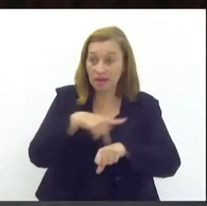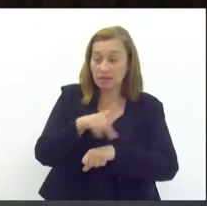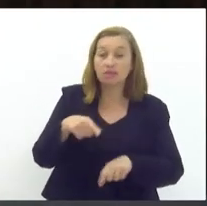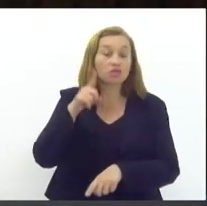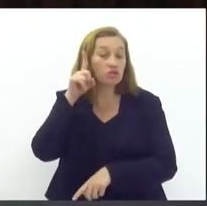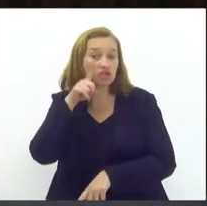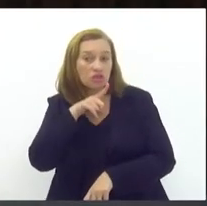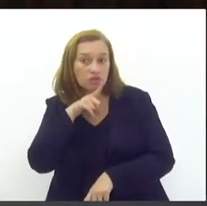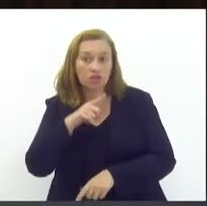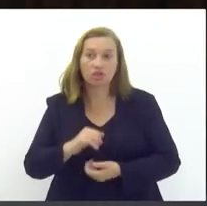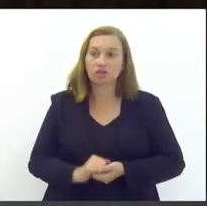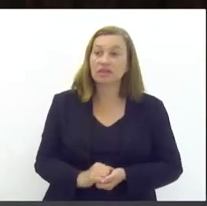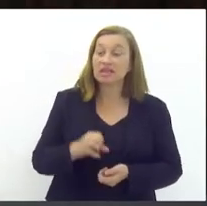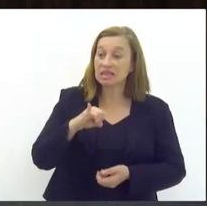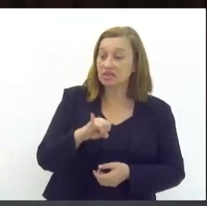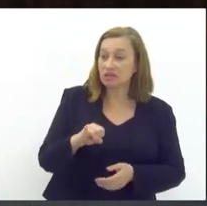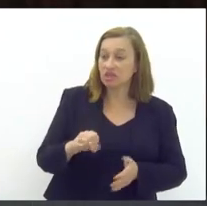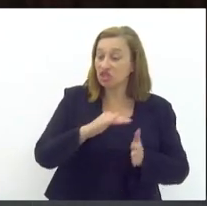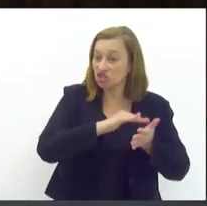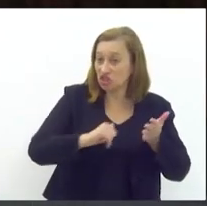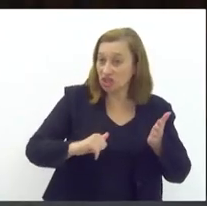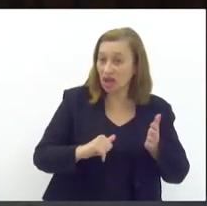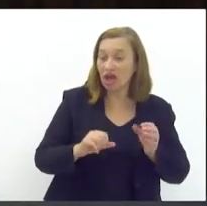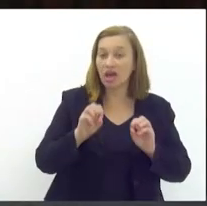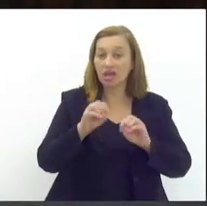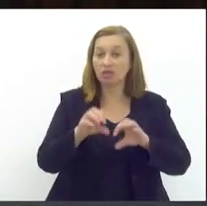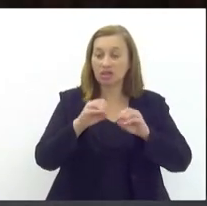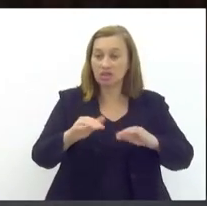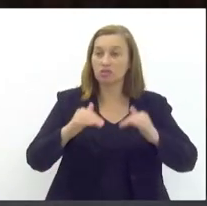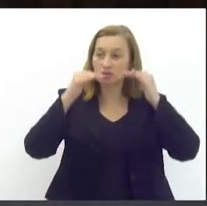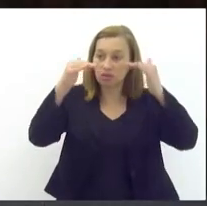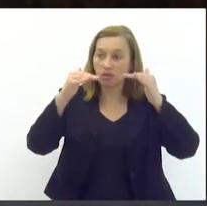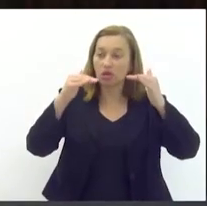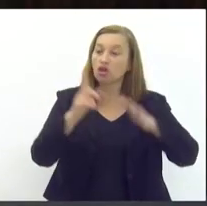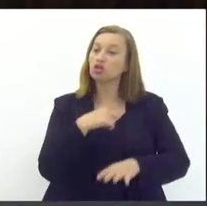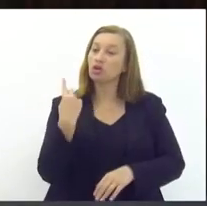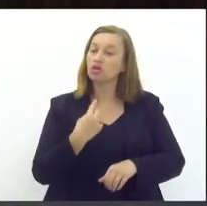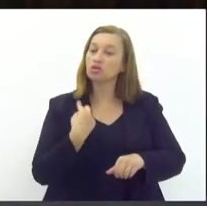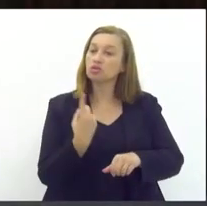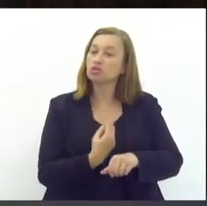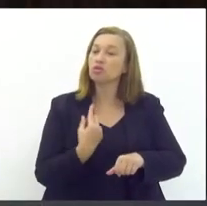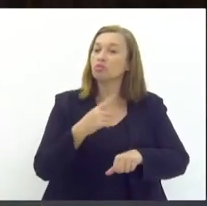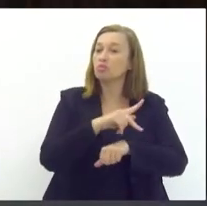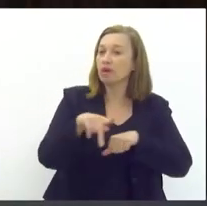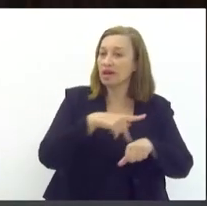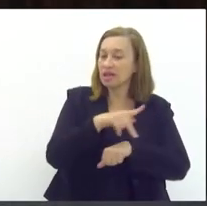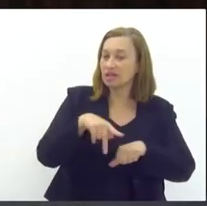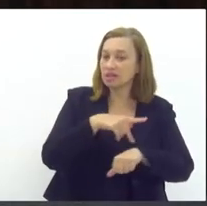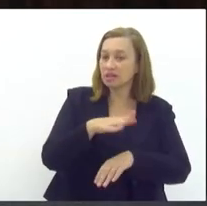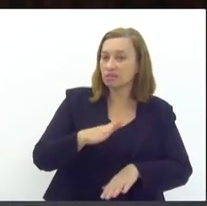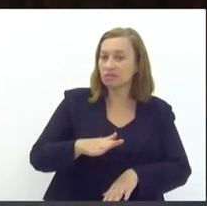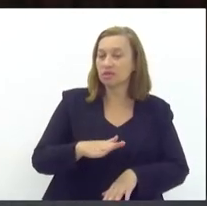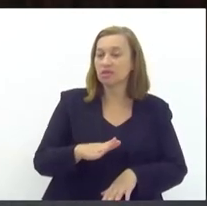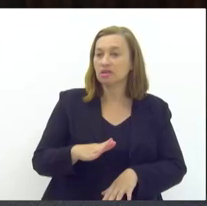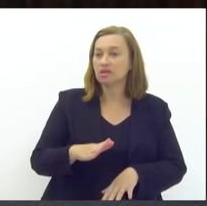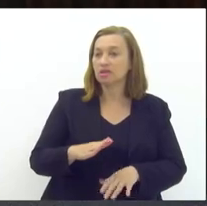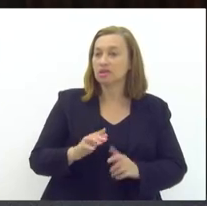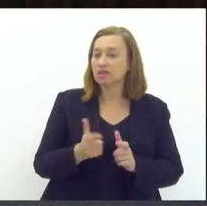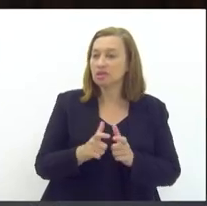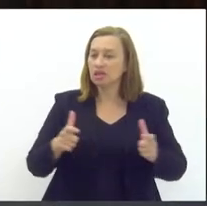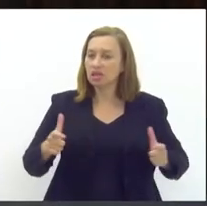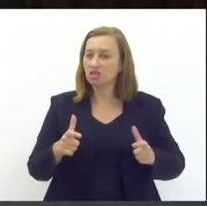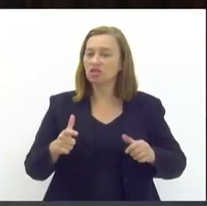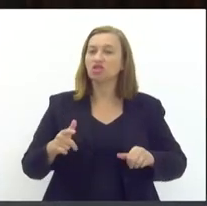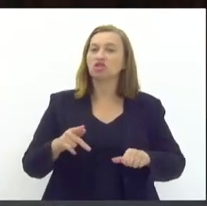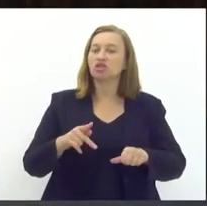privada se você tirar a educação superior Nós somos o país de maior oferta privada em educação também e